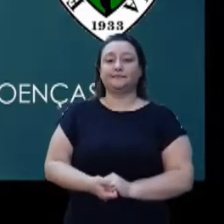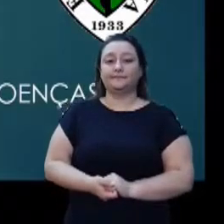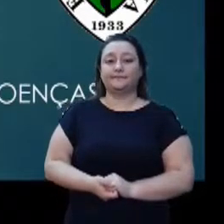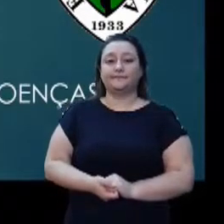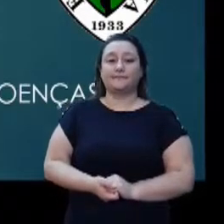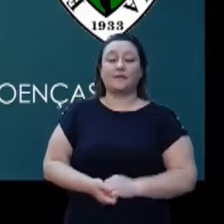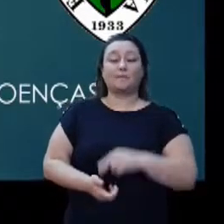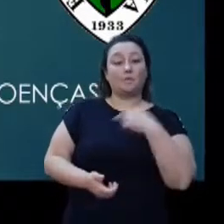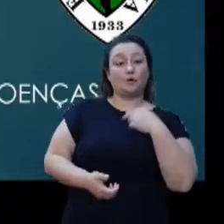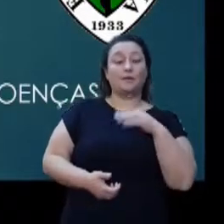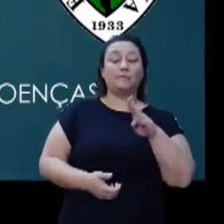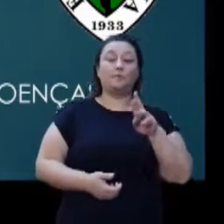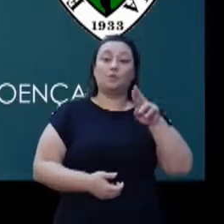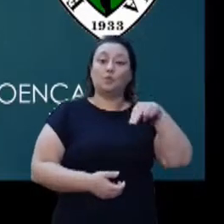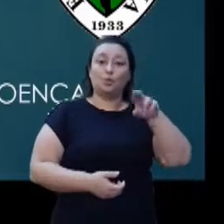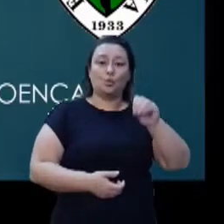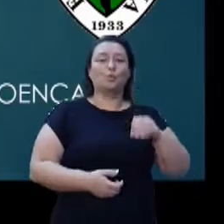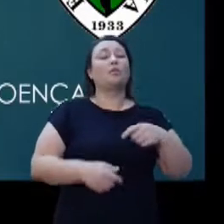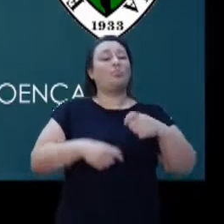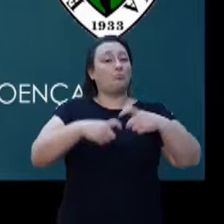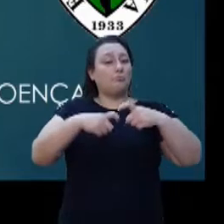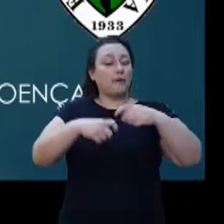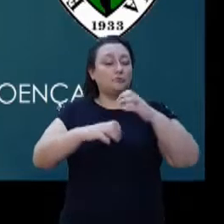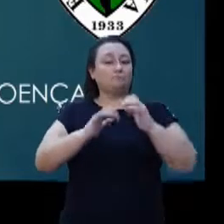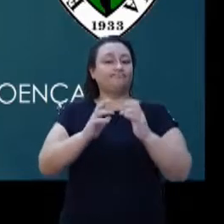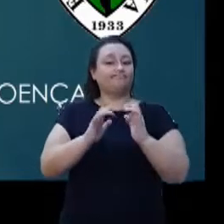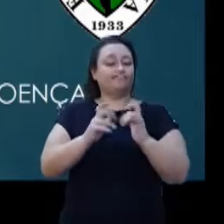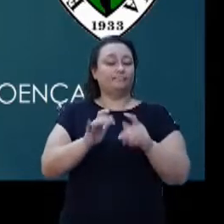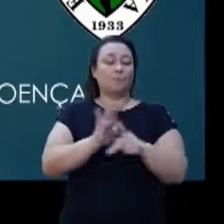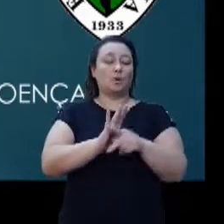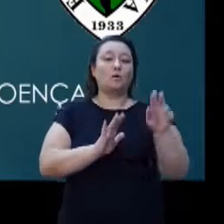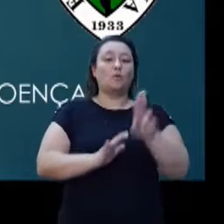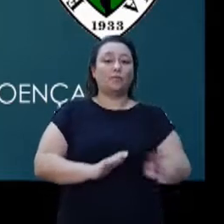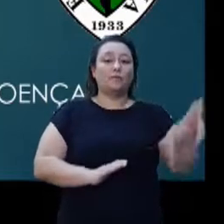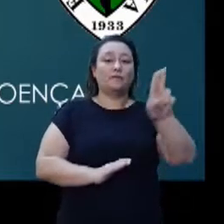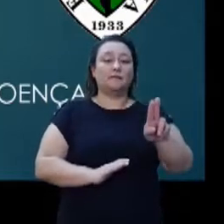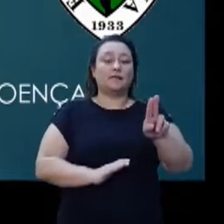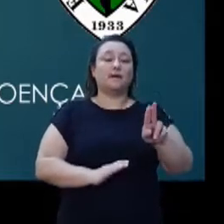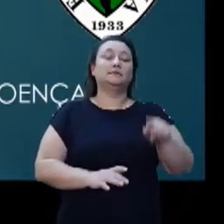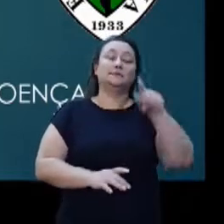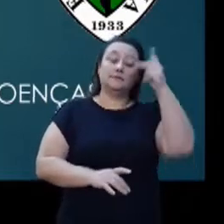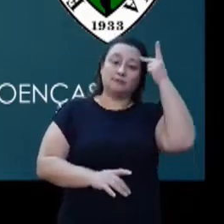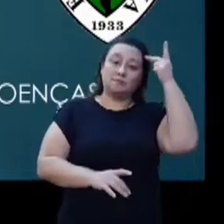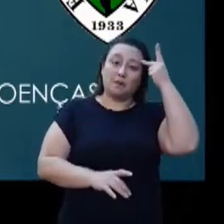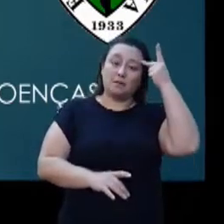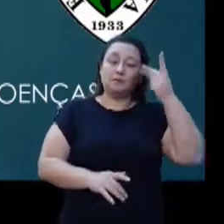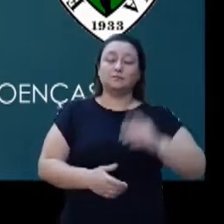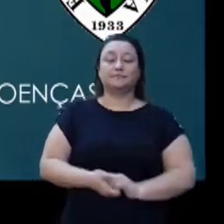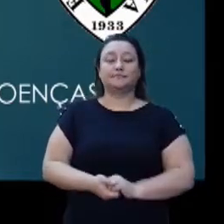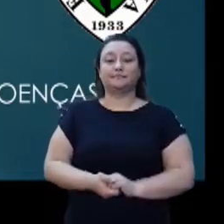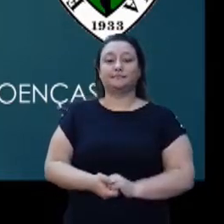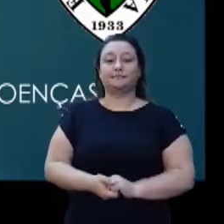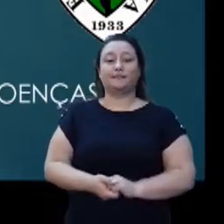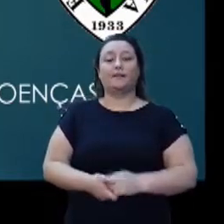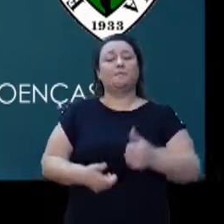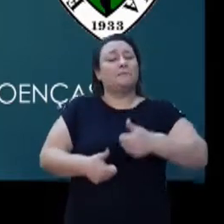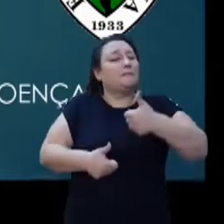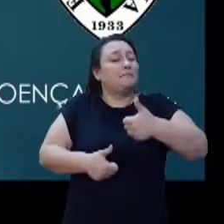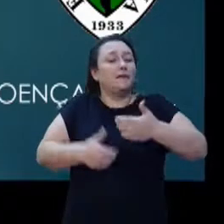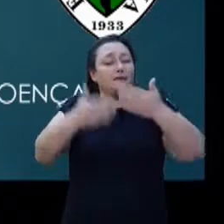Todos, meu nome é Bruno Badia, sou neurologista da Unifesp, Universidade Federal de Medicina de São Paulo. Gostaria primeiro de agradecer